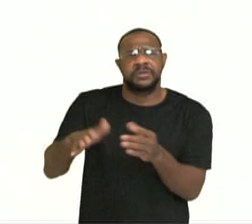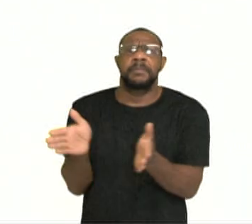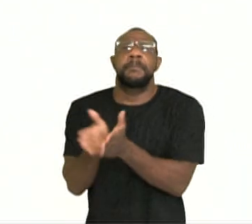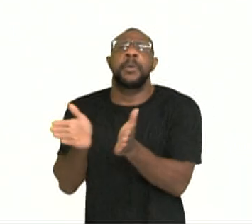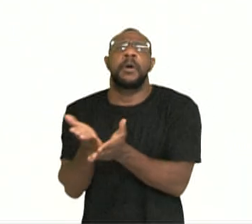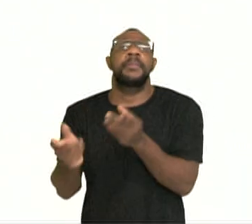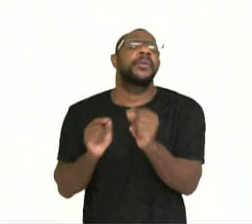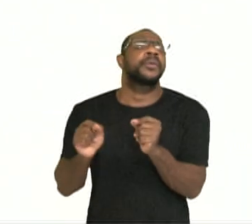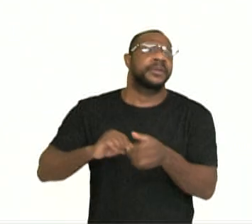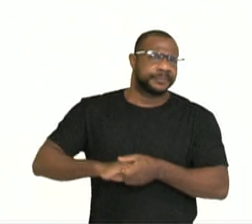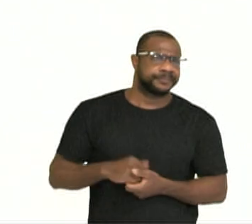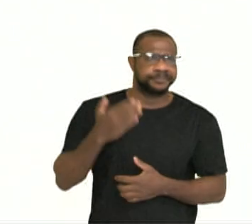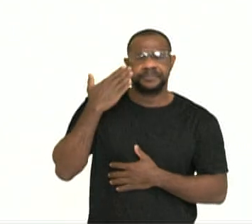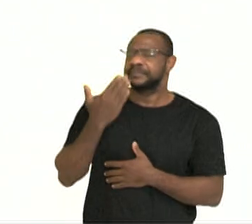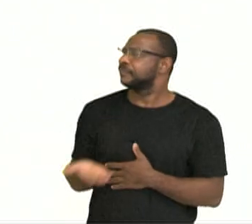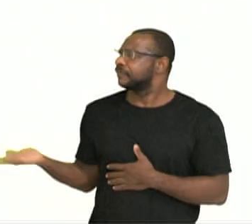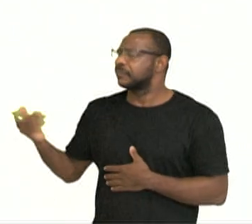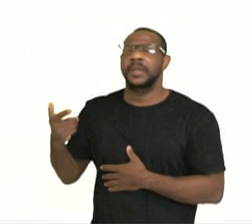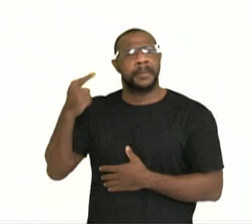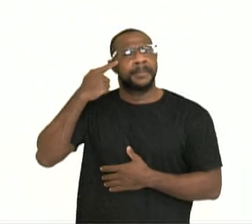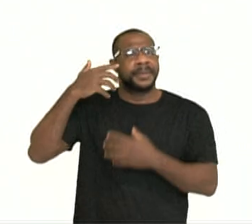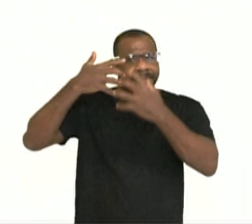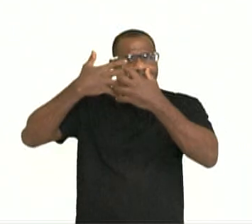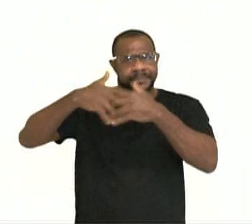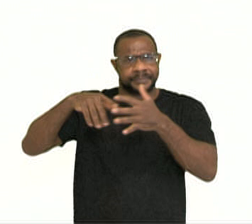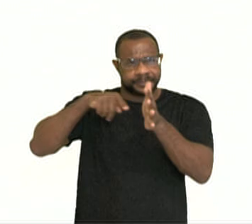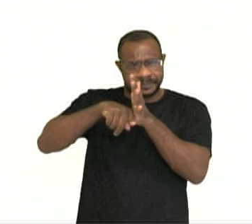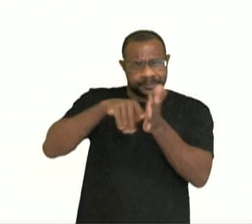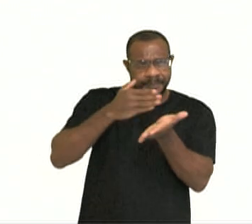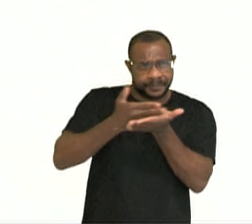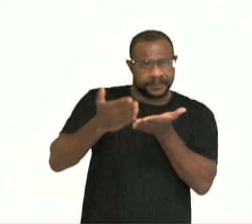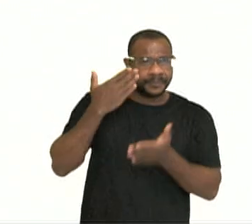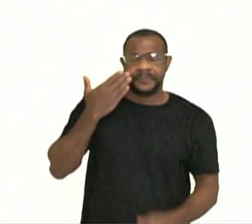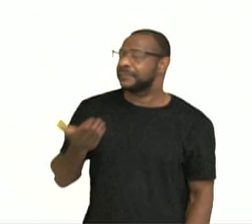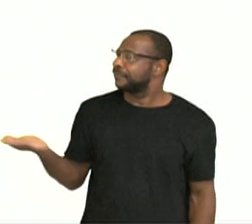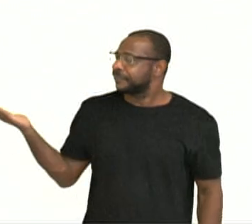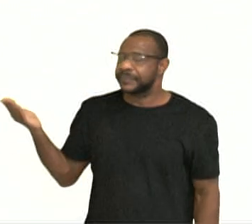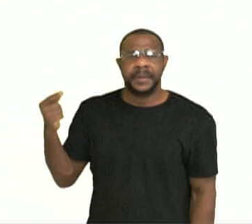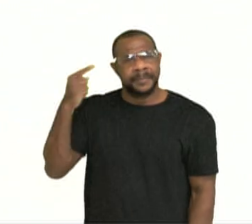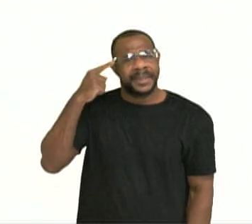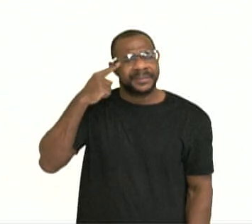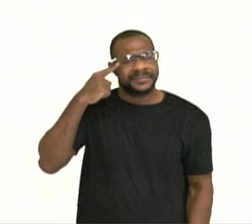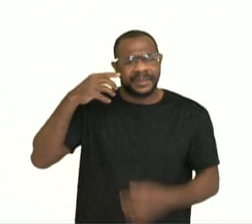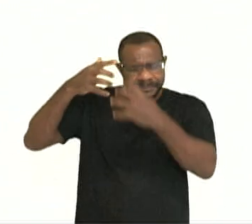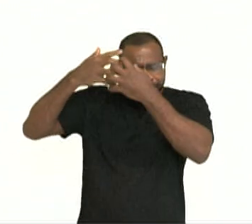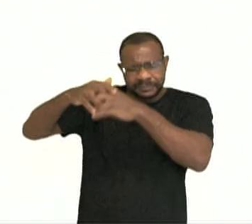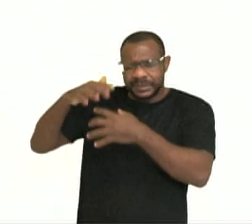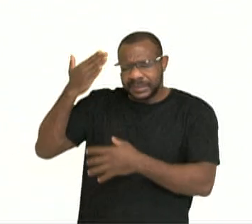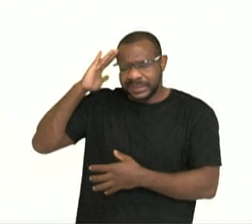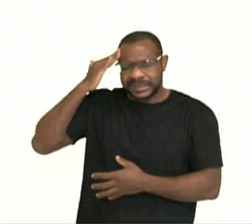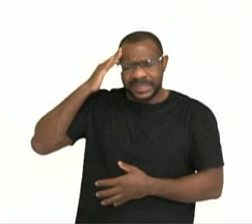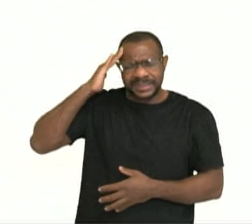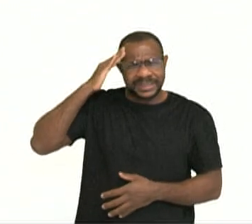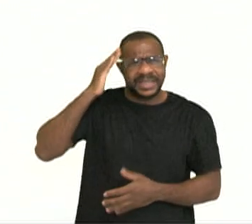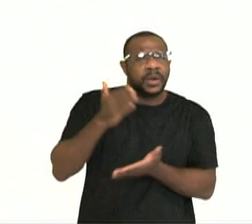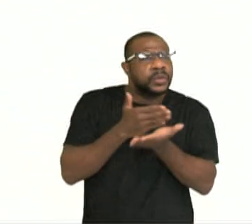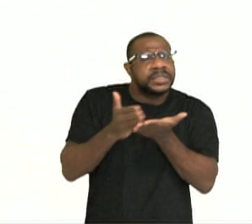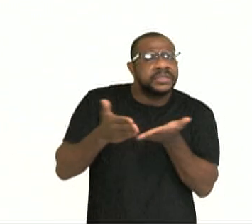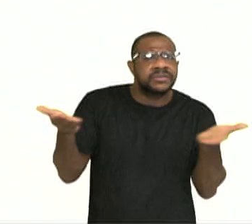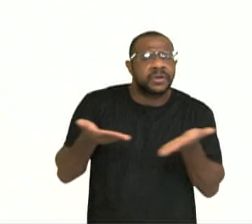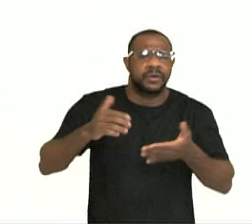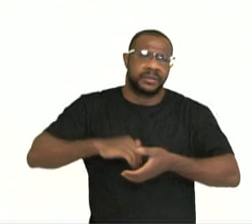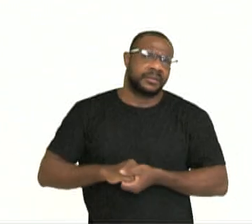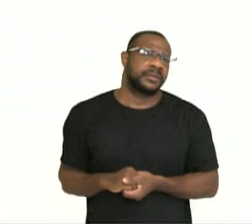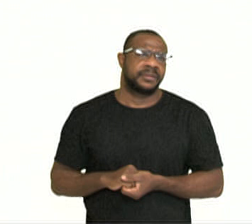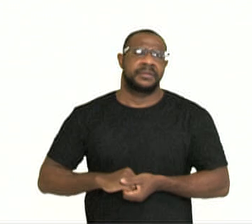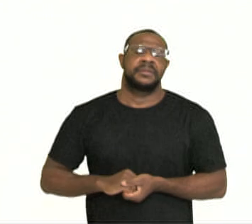analisar isso. E aí, a nossa reflexão inicial, vamos pensar um pouquinho, entender esse início, né, do